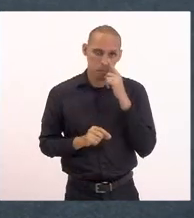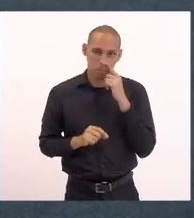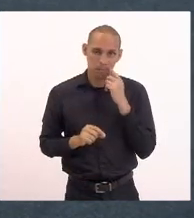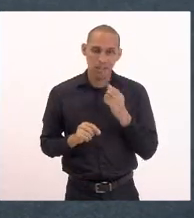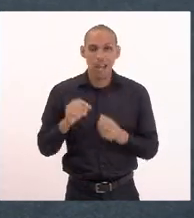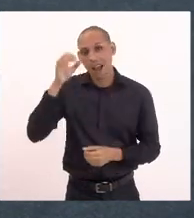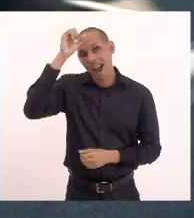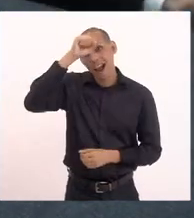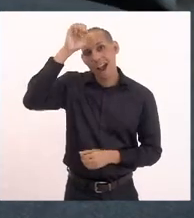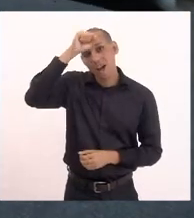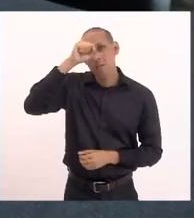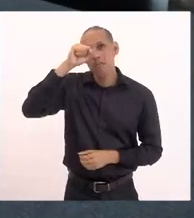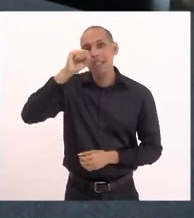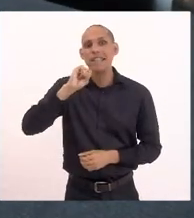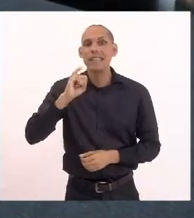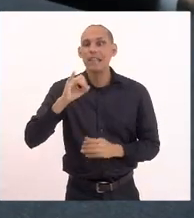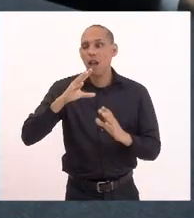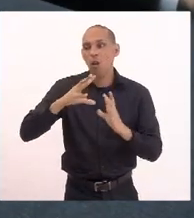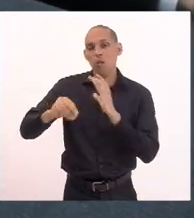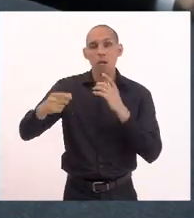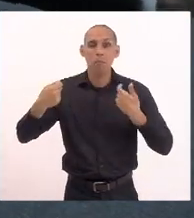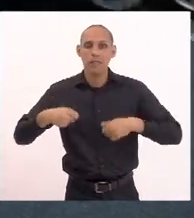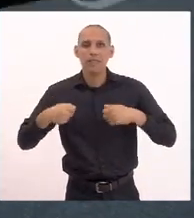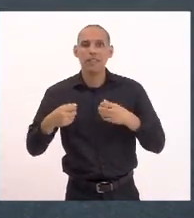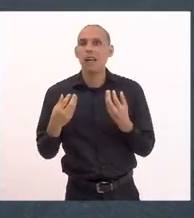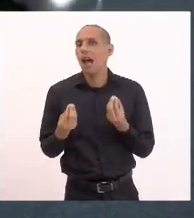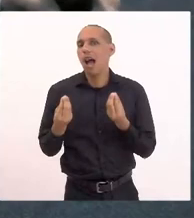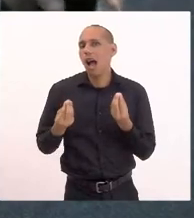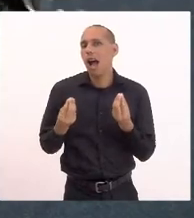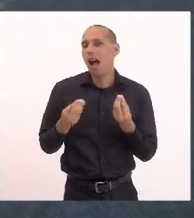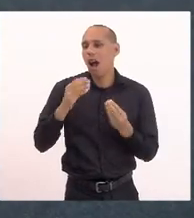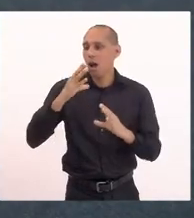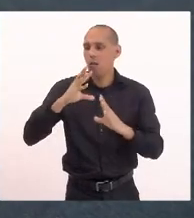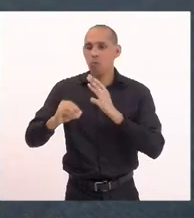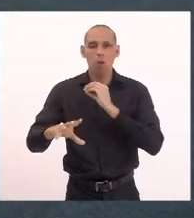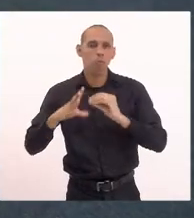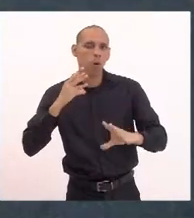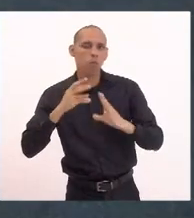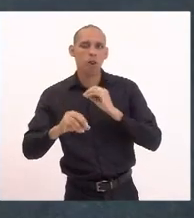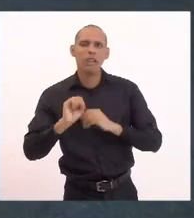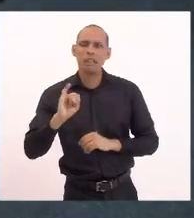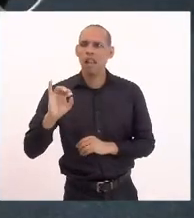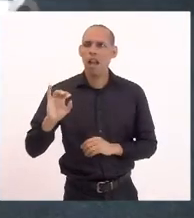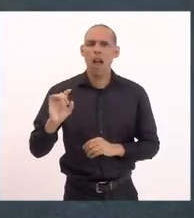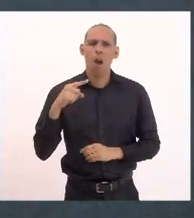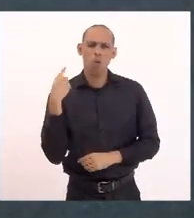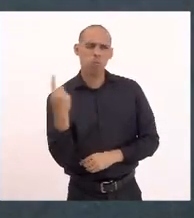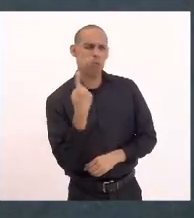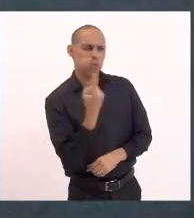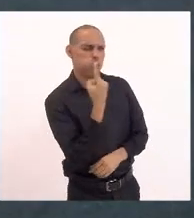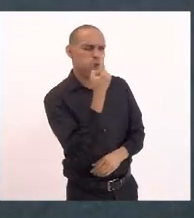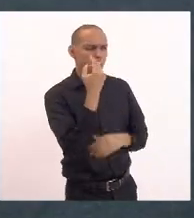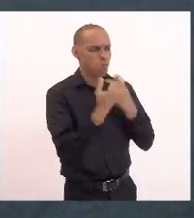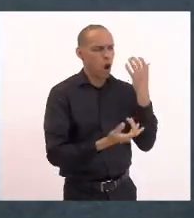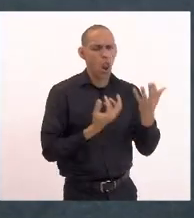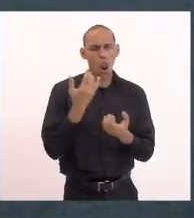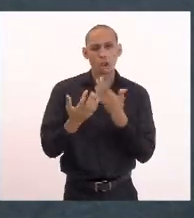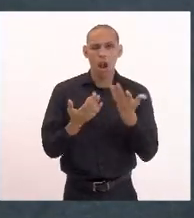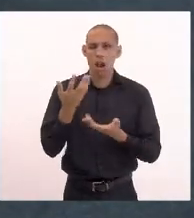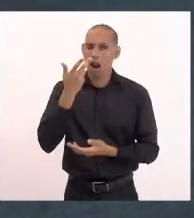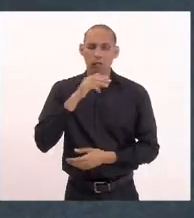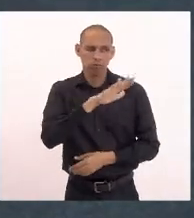elas aprendem como evacuar de uma escola em caso de incêndio, ou furacão, etc. Então, as